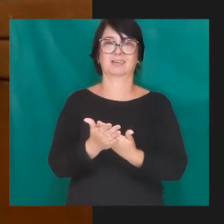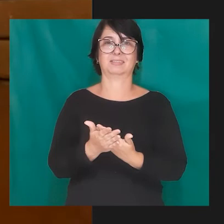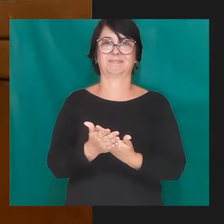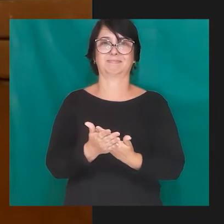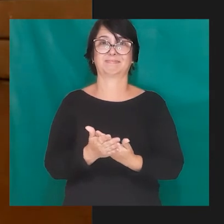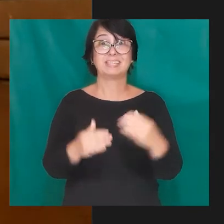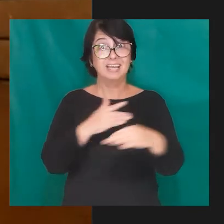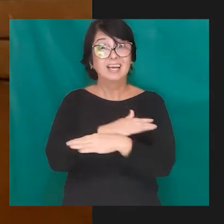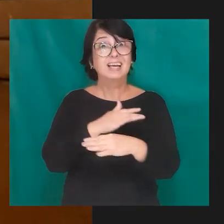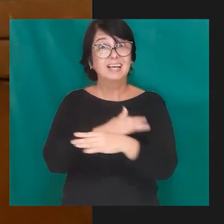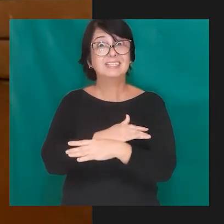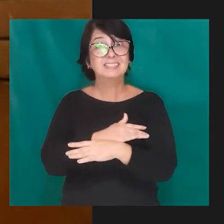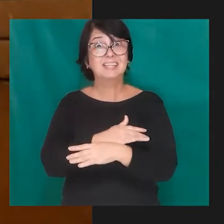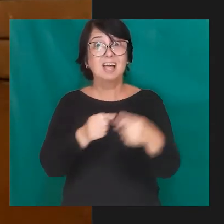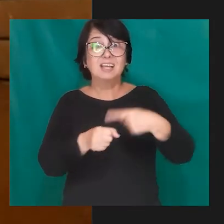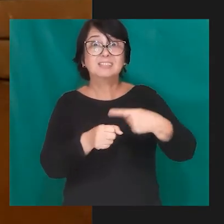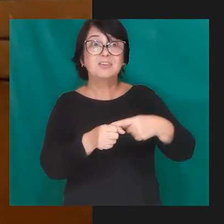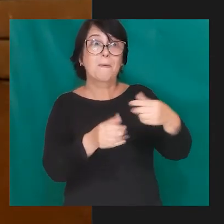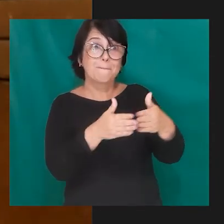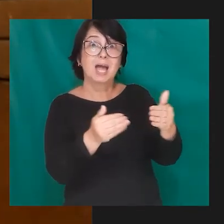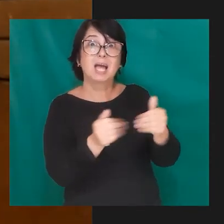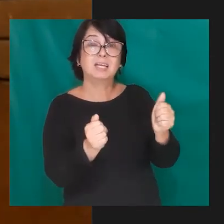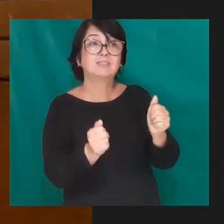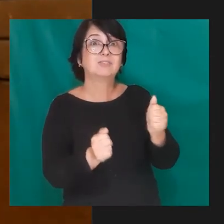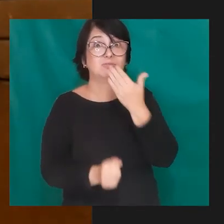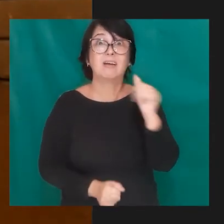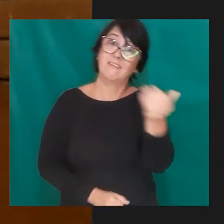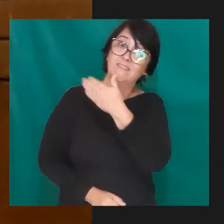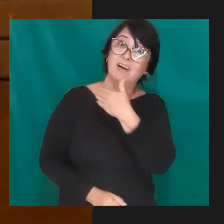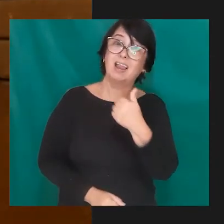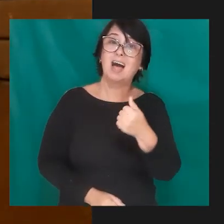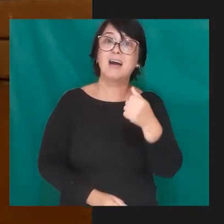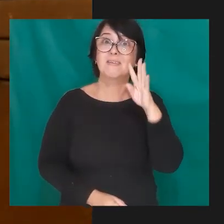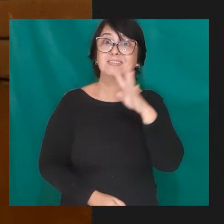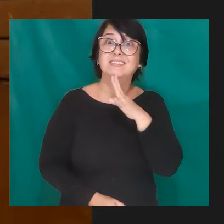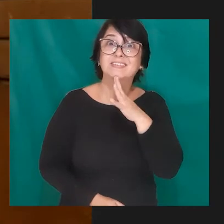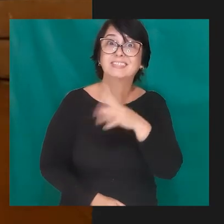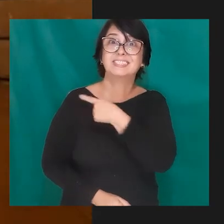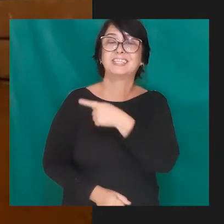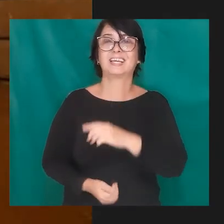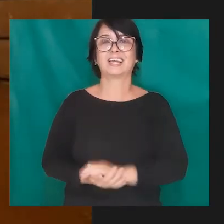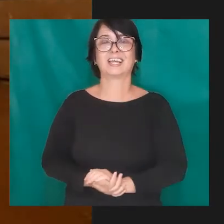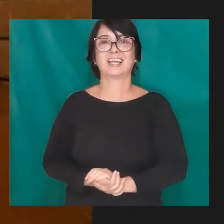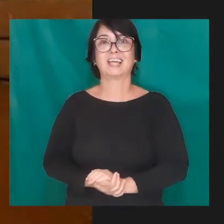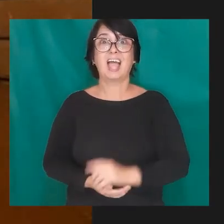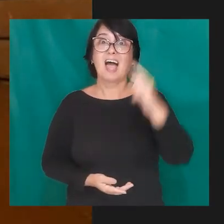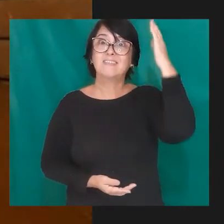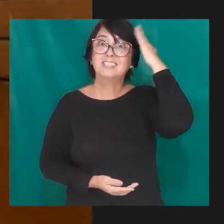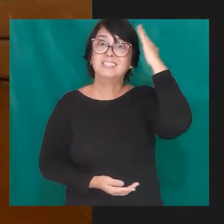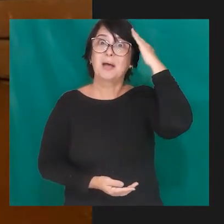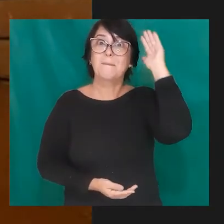ter o projeto na sua localidade, a gente pede primeiro para lá conhecer a fábrica na Barra do Ribeiro,